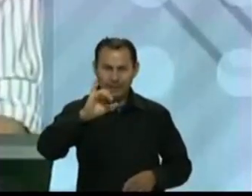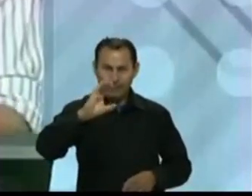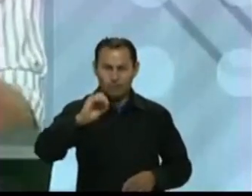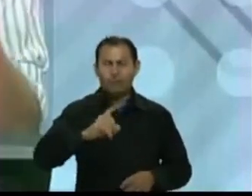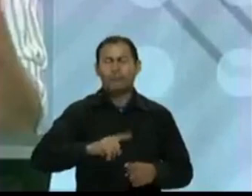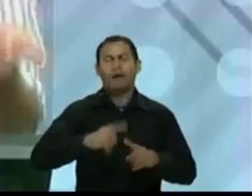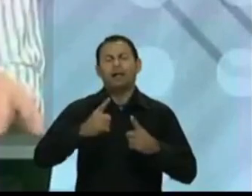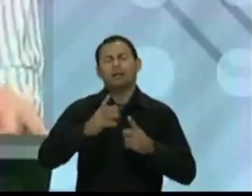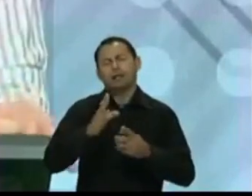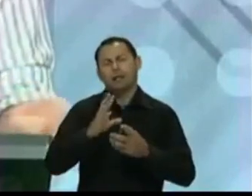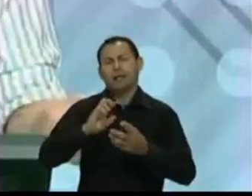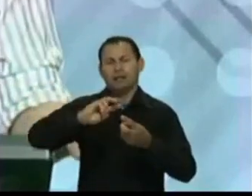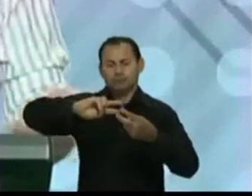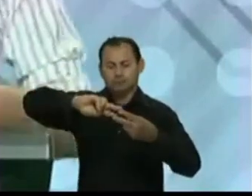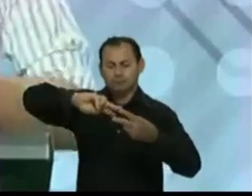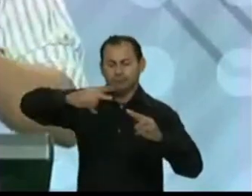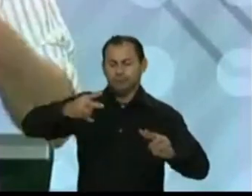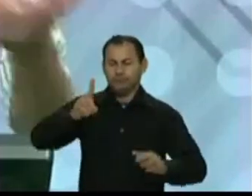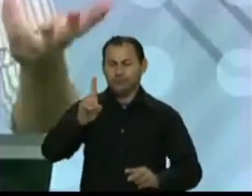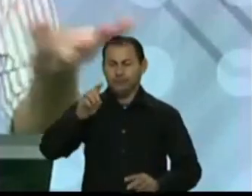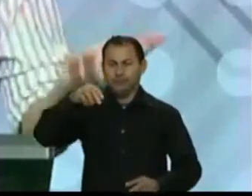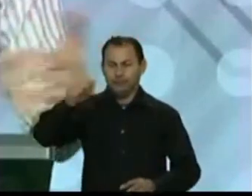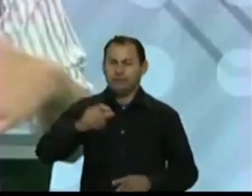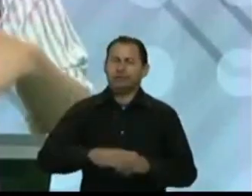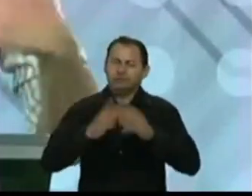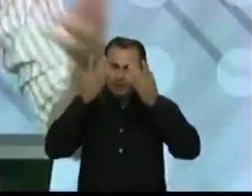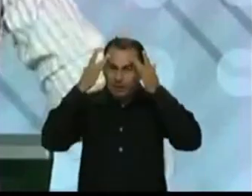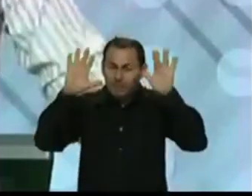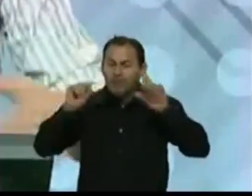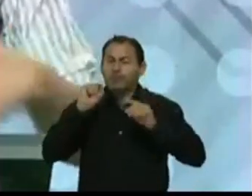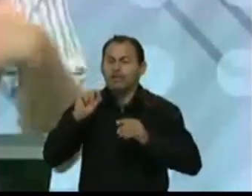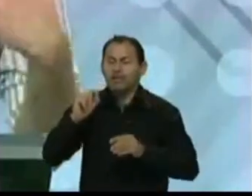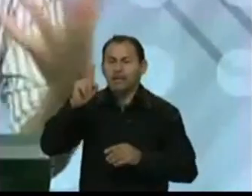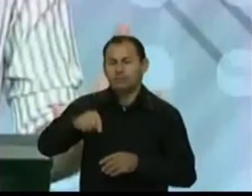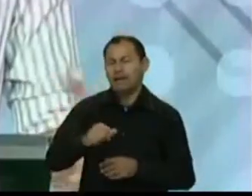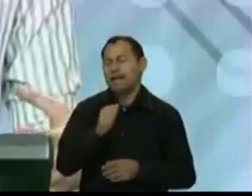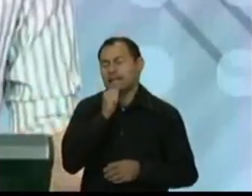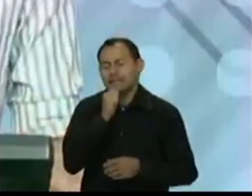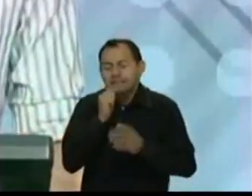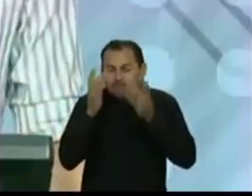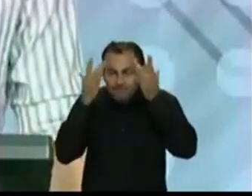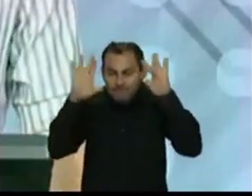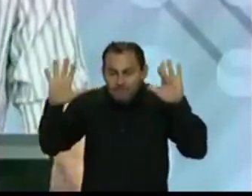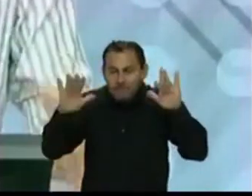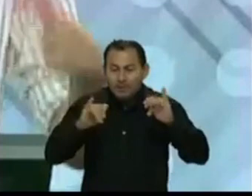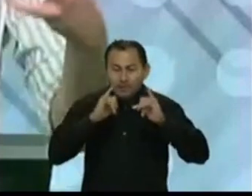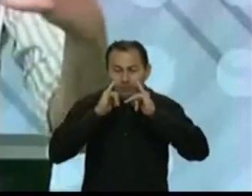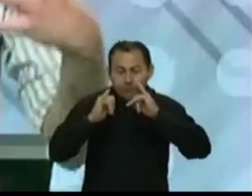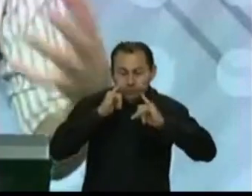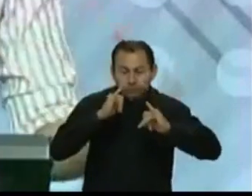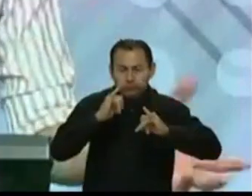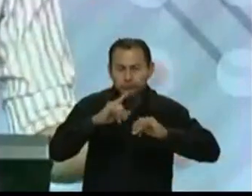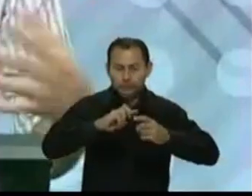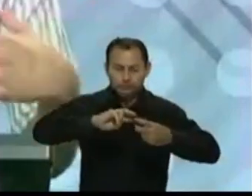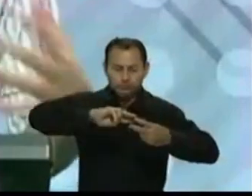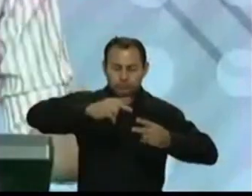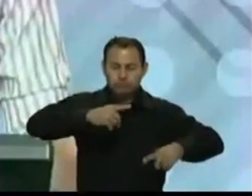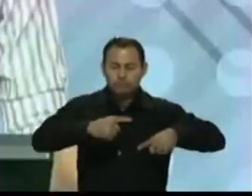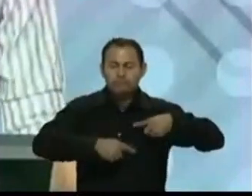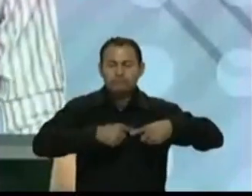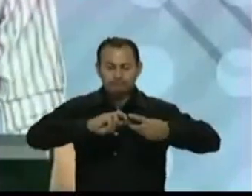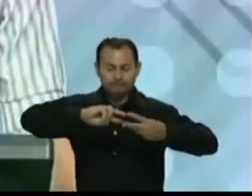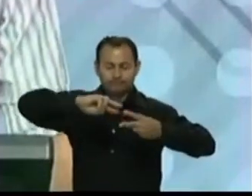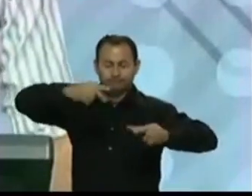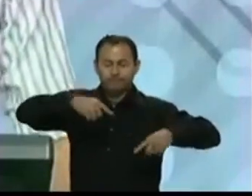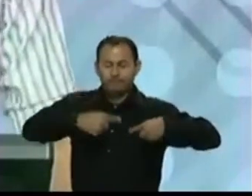ainda a estrutura, não sabia para que ele servia. Quer dizer, a gente não sabia ainda como que a informação conseguia ser passada de um descendente